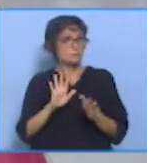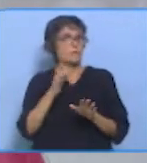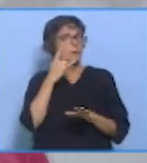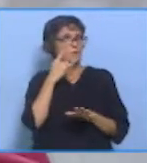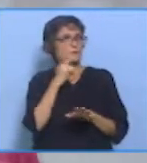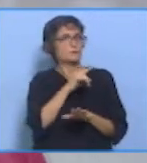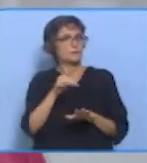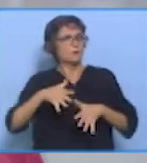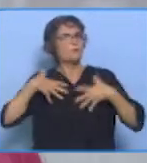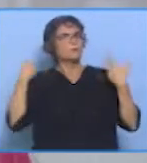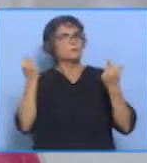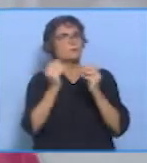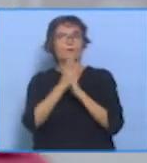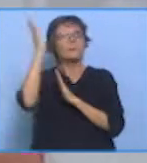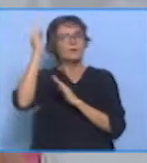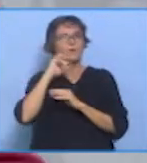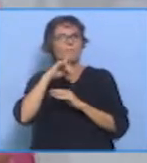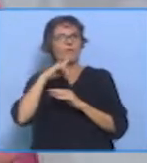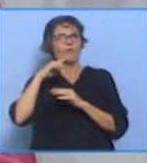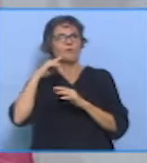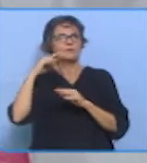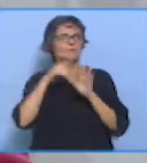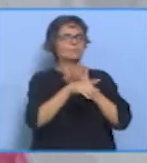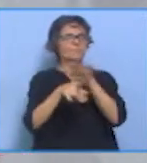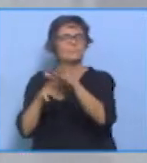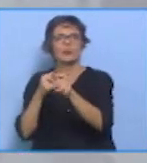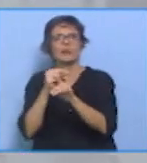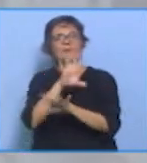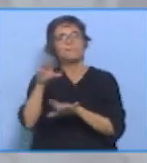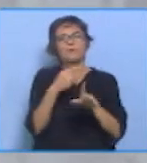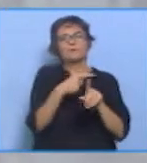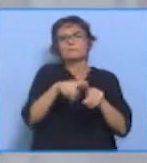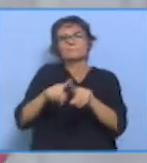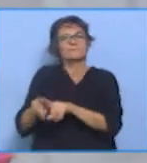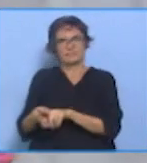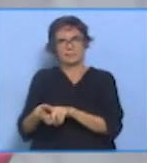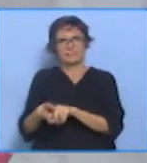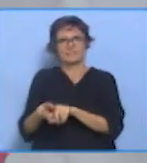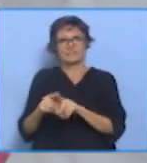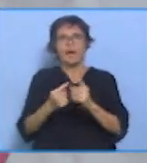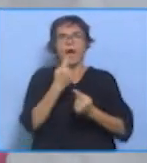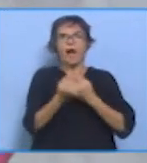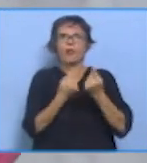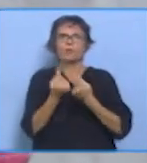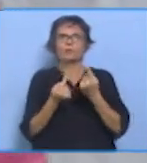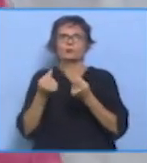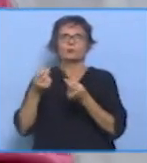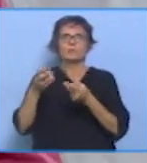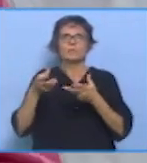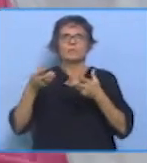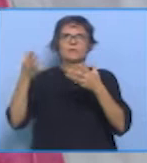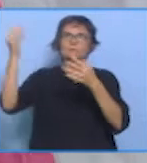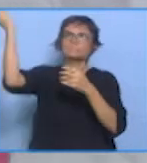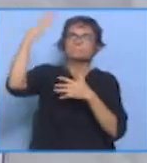de Deus sopra onde quer e de muitas maneiras. E, portanto, a uns faz umas passagens num sentido, a outros no outro, mas